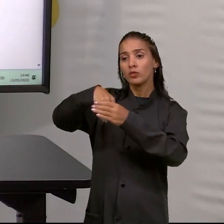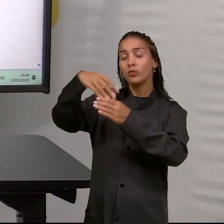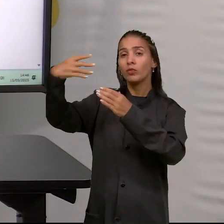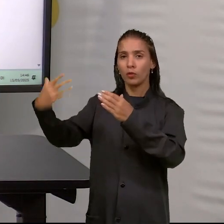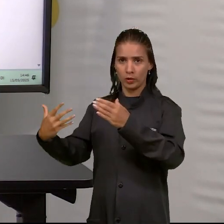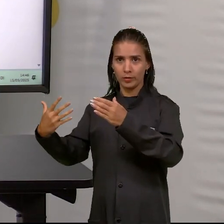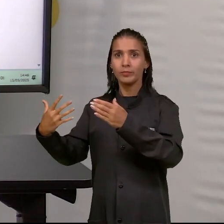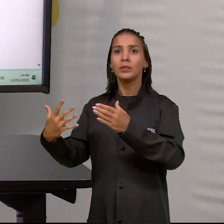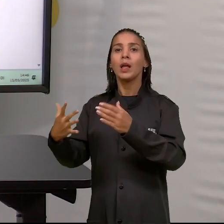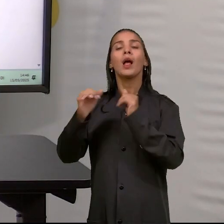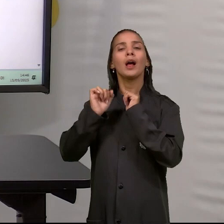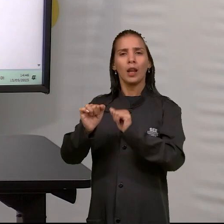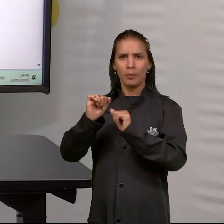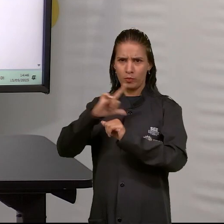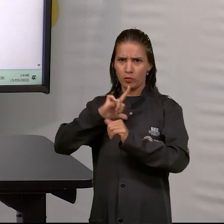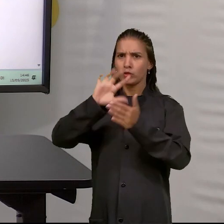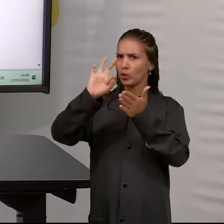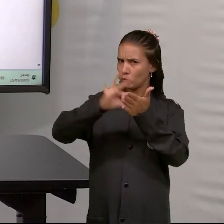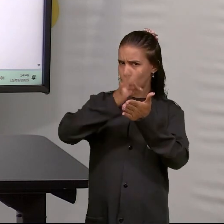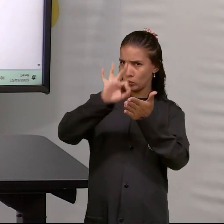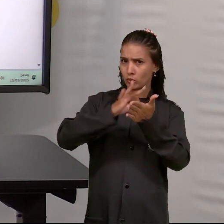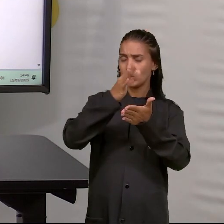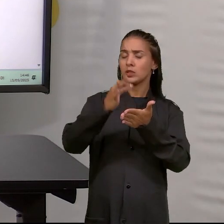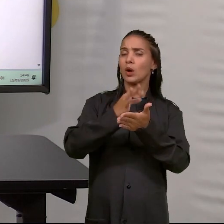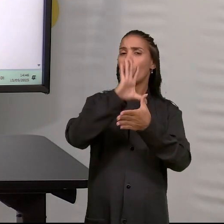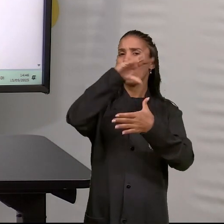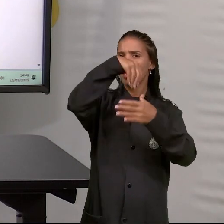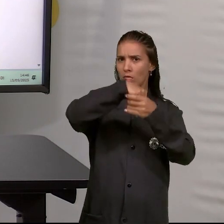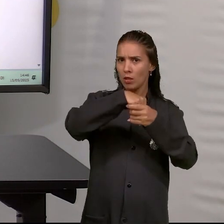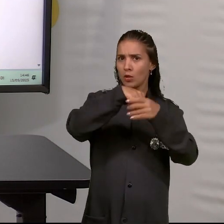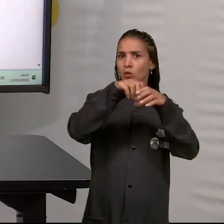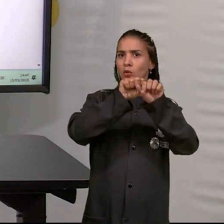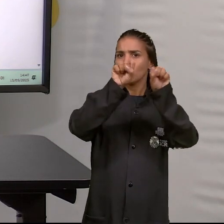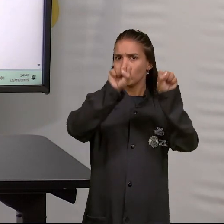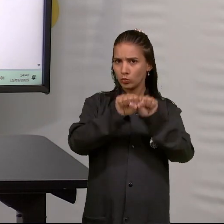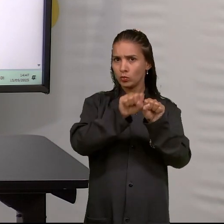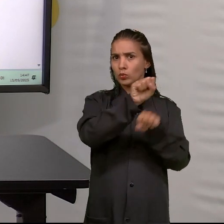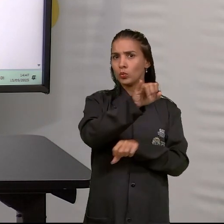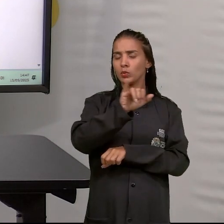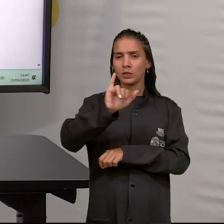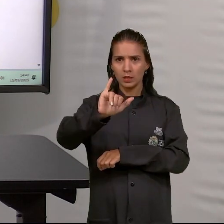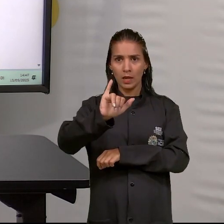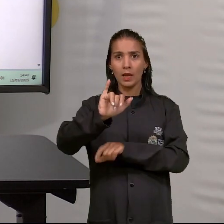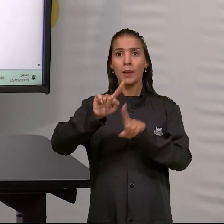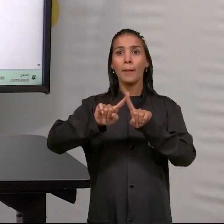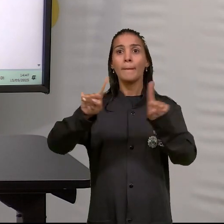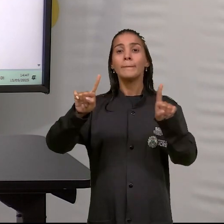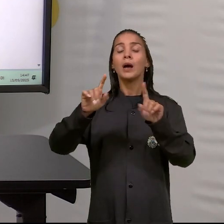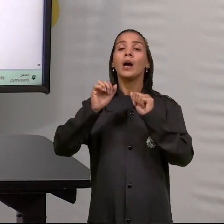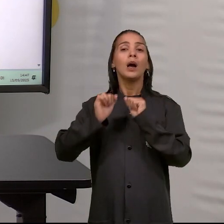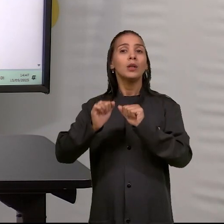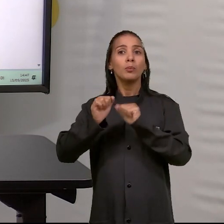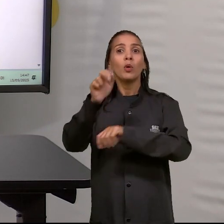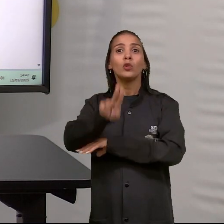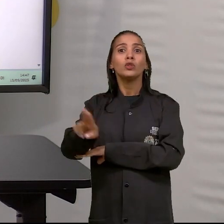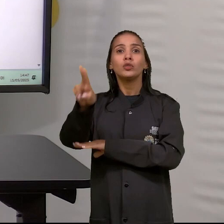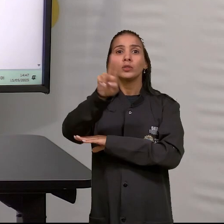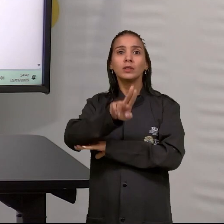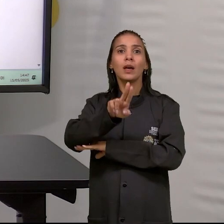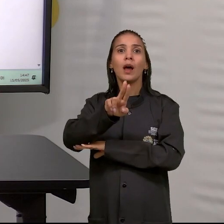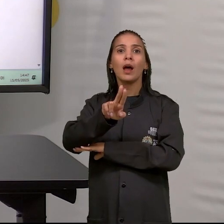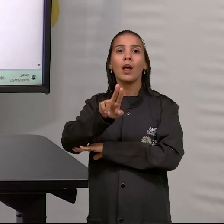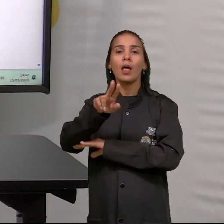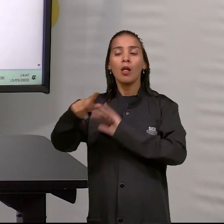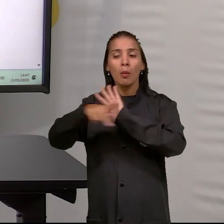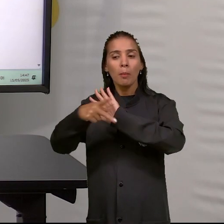SEI, se ele é de um órgão fora do estado, por exemplo, ou se ele é um particular, ou se ele é alguém que vai ter algum contato com alguém